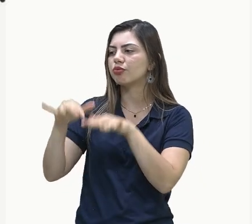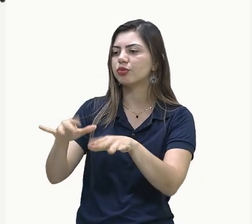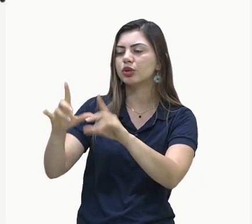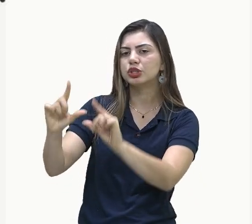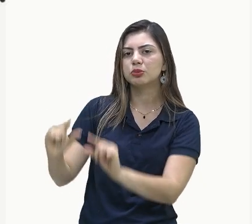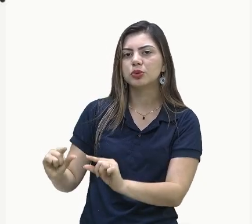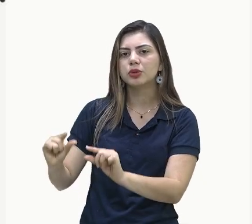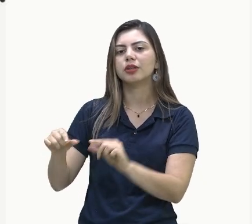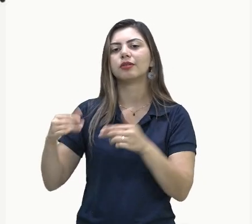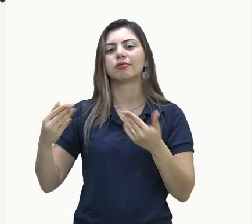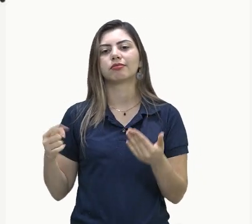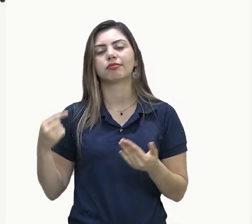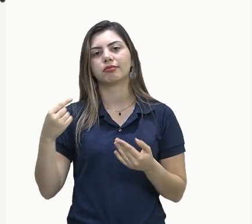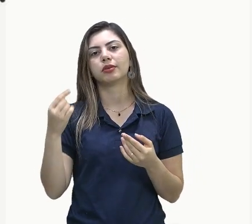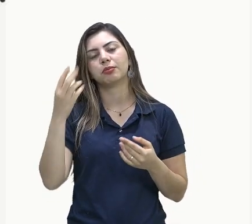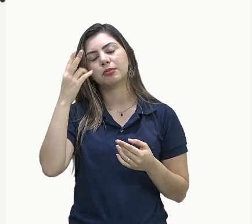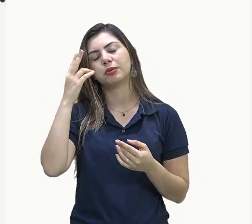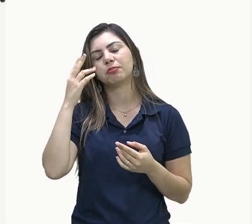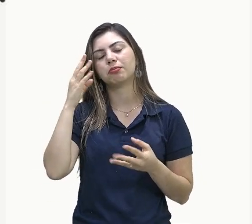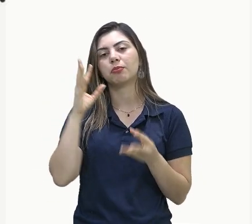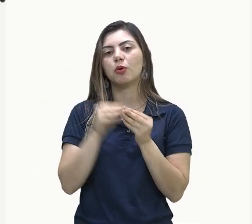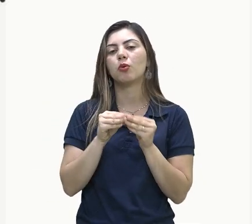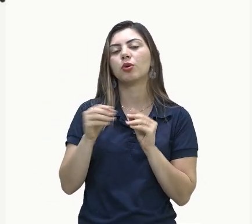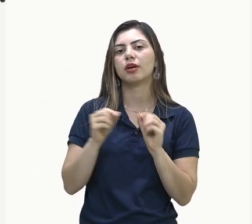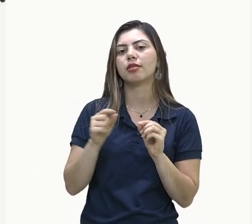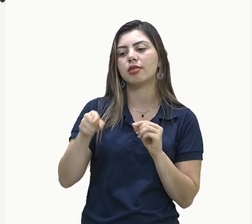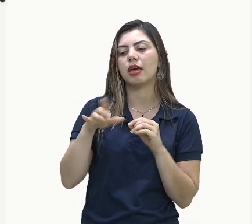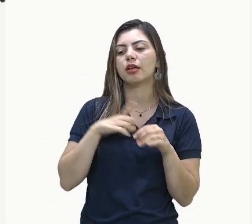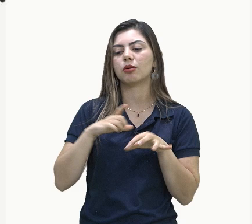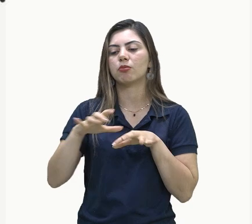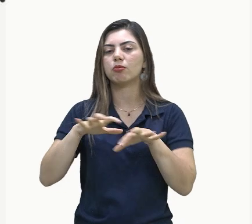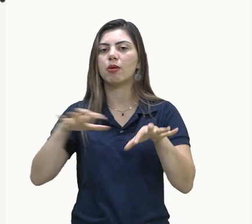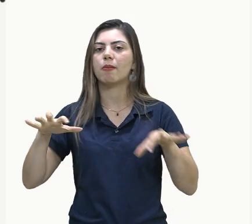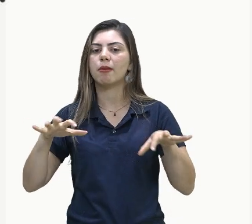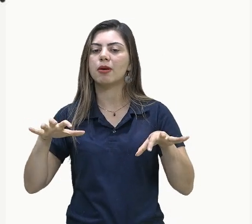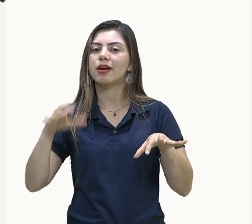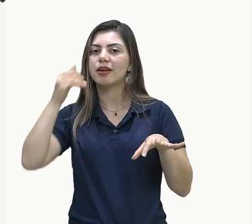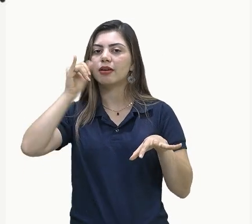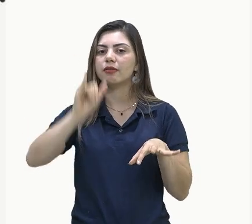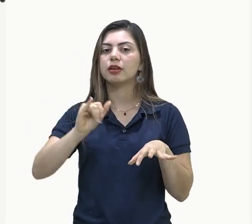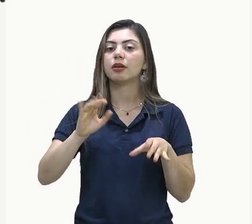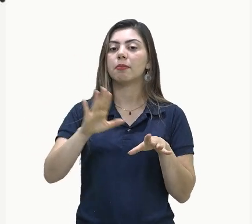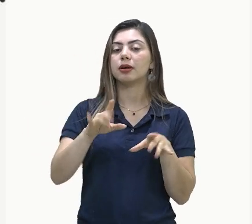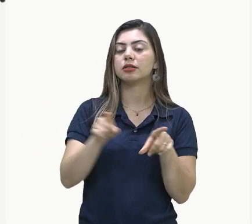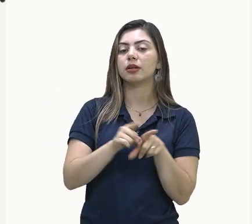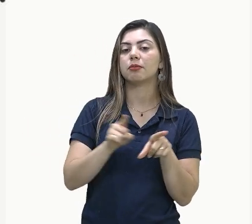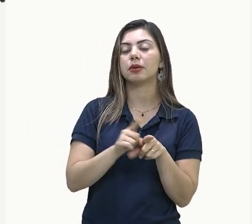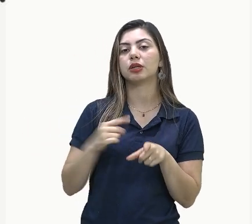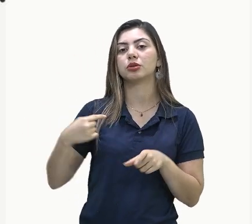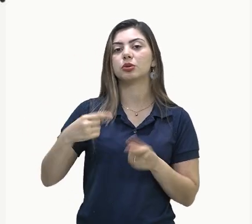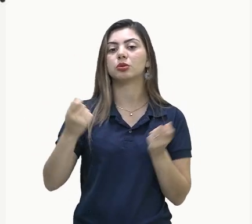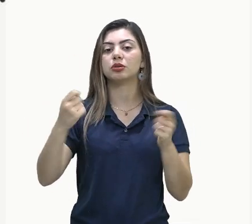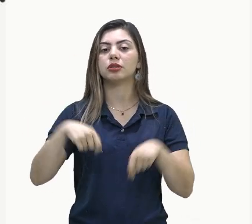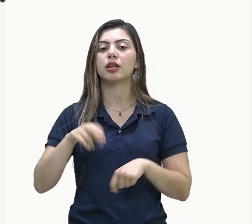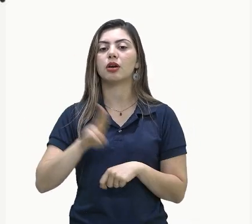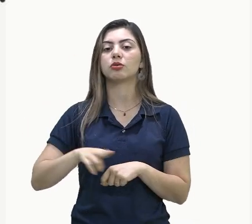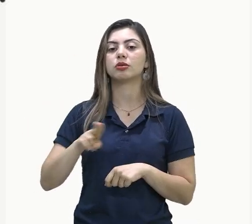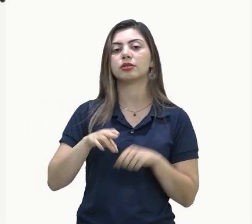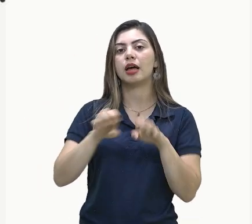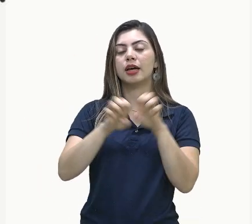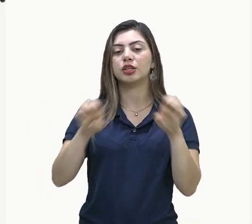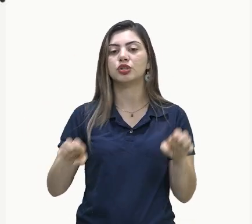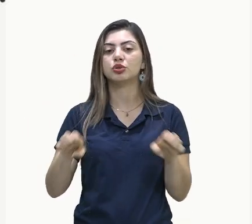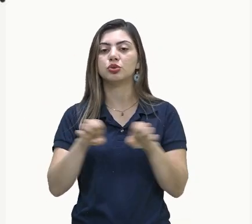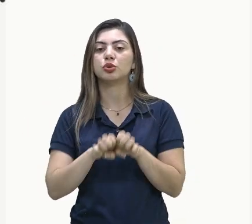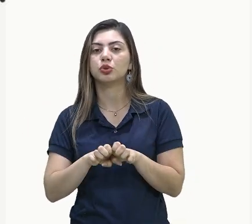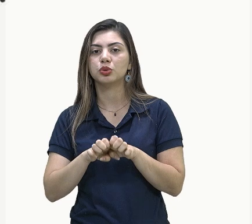a redução ali da erosão do solo. A gente pode também, enquanto prática mecânica, utilizar ali estruturas físicas